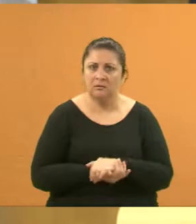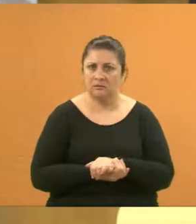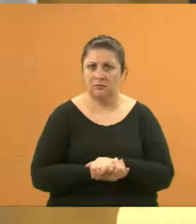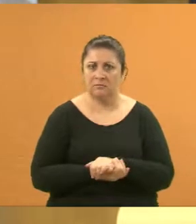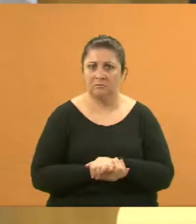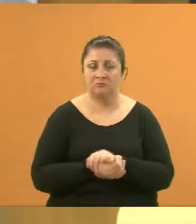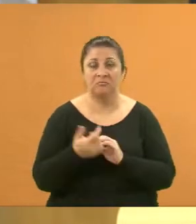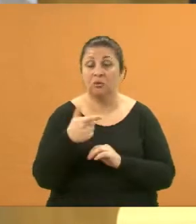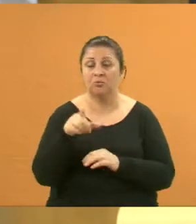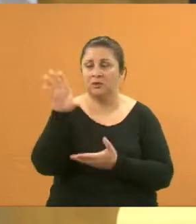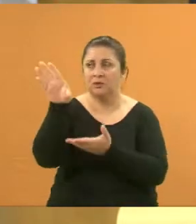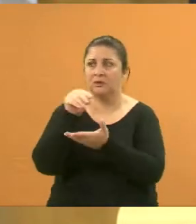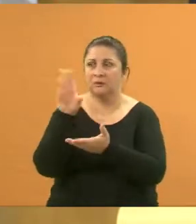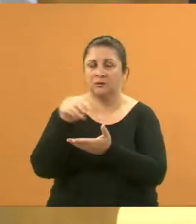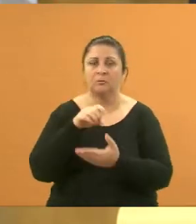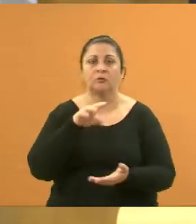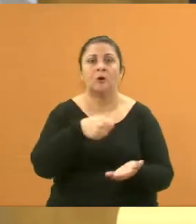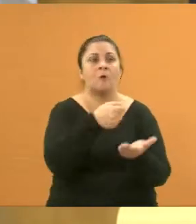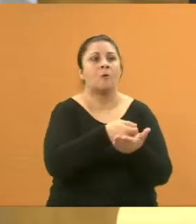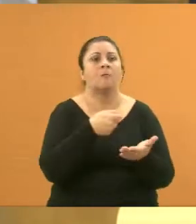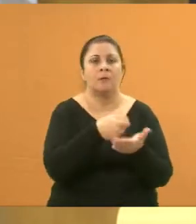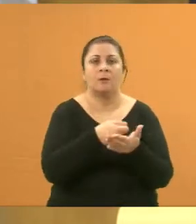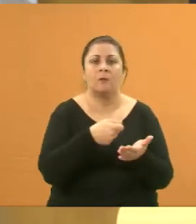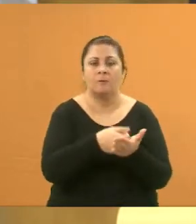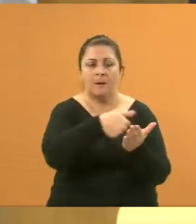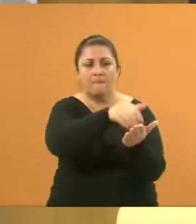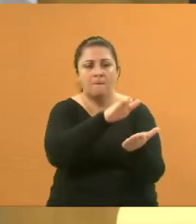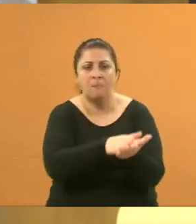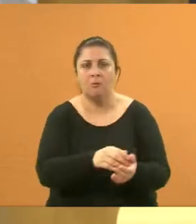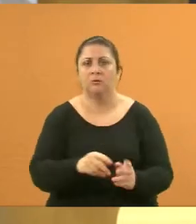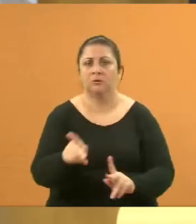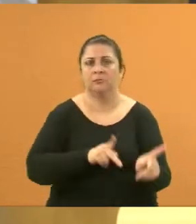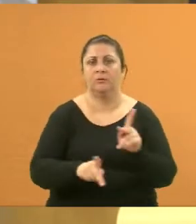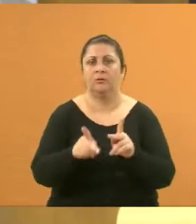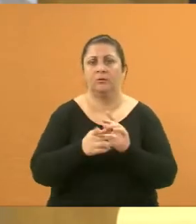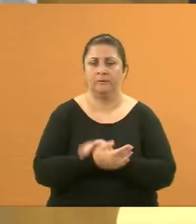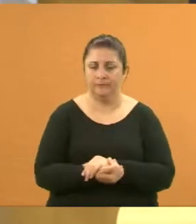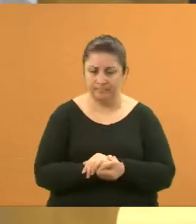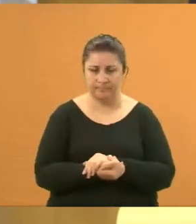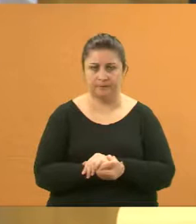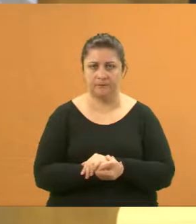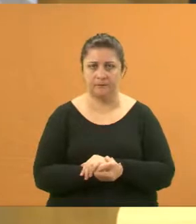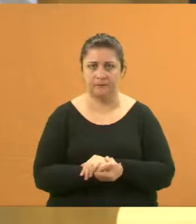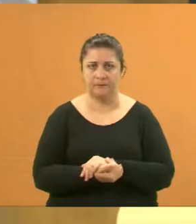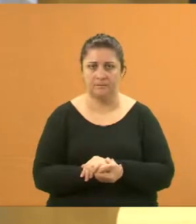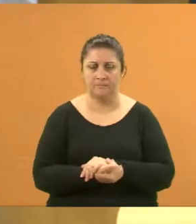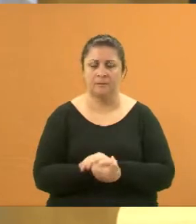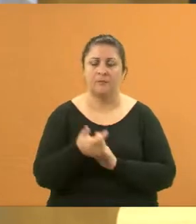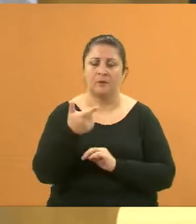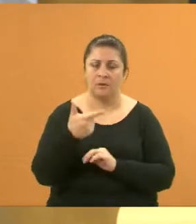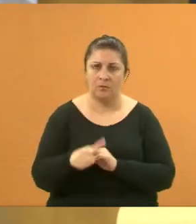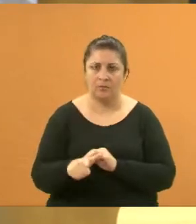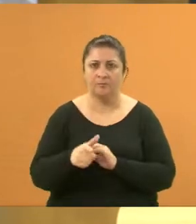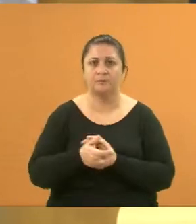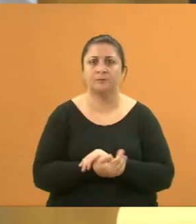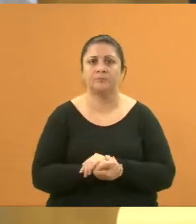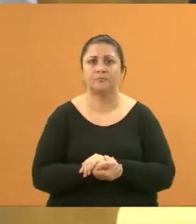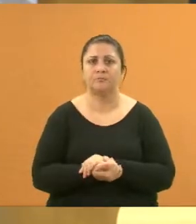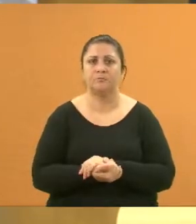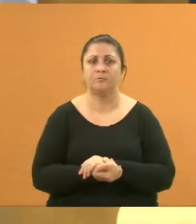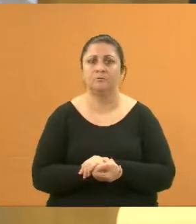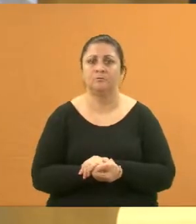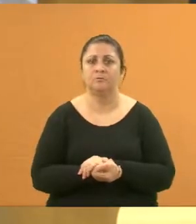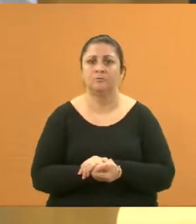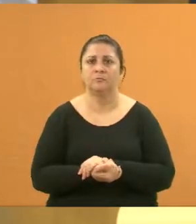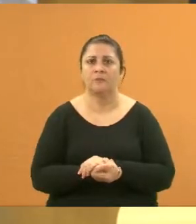Não dá exemplo, quer penalizar o munícipe, quer dar multa para o munícipe. Outra coisa, vamos lá.